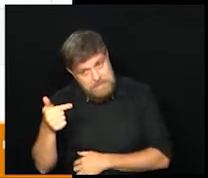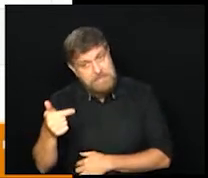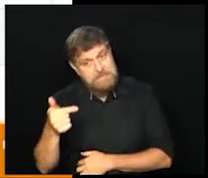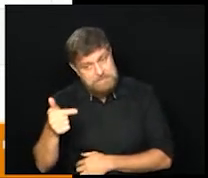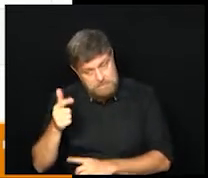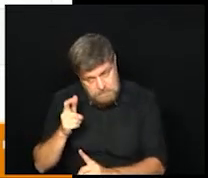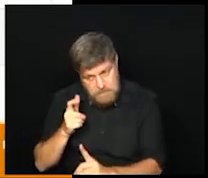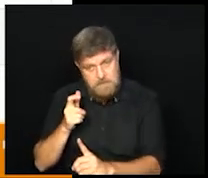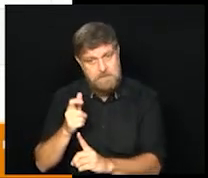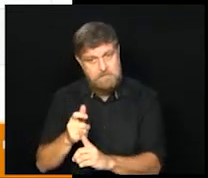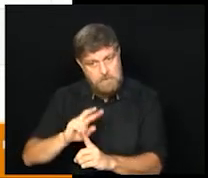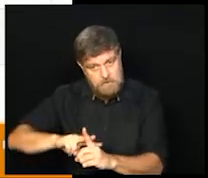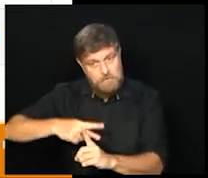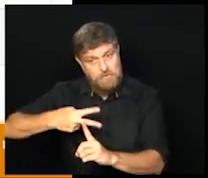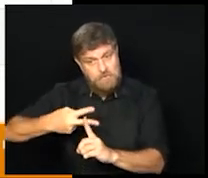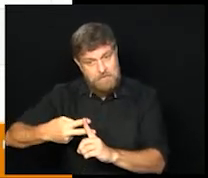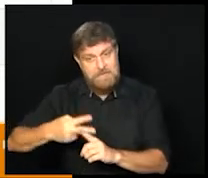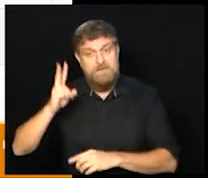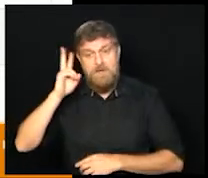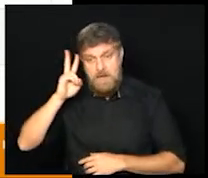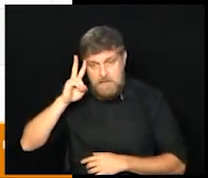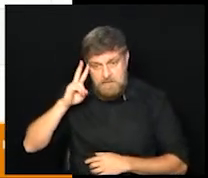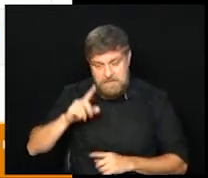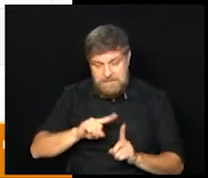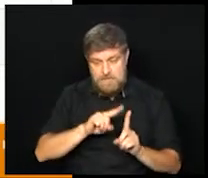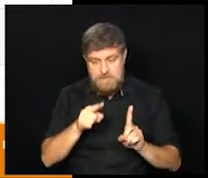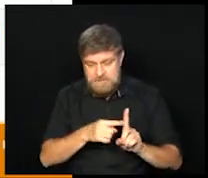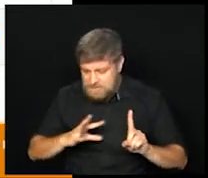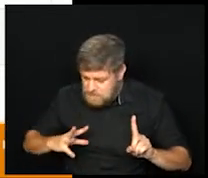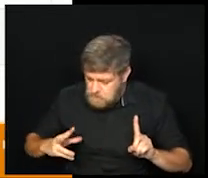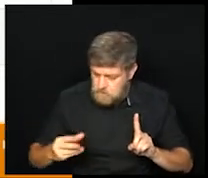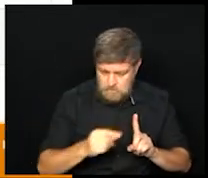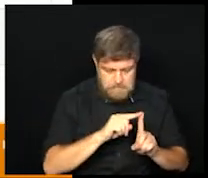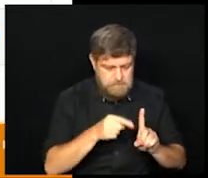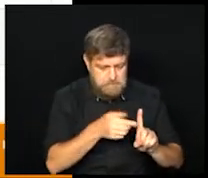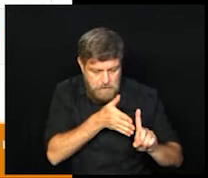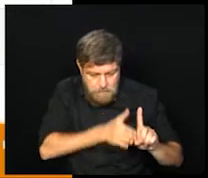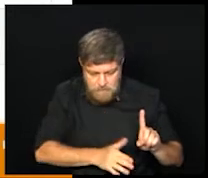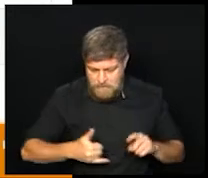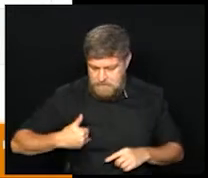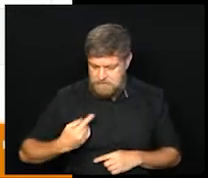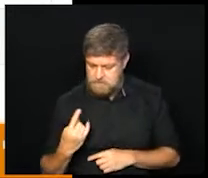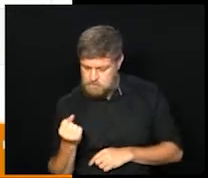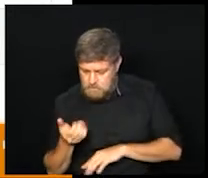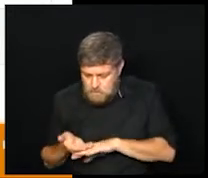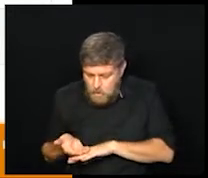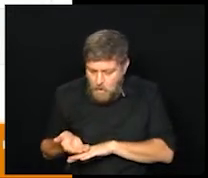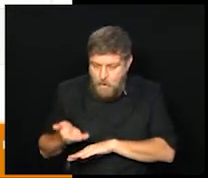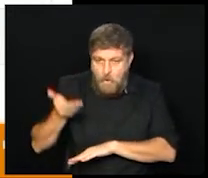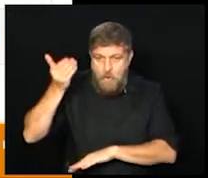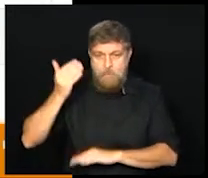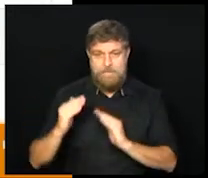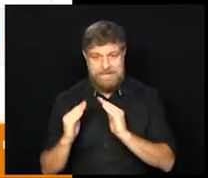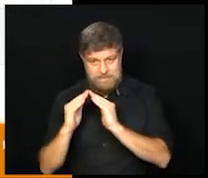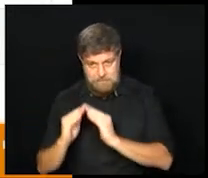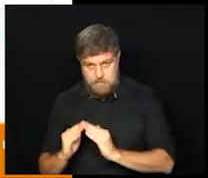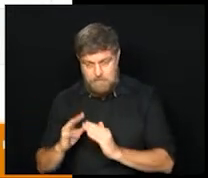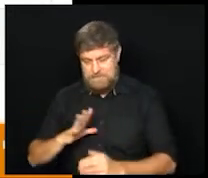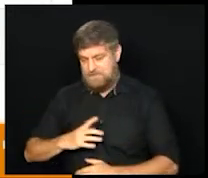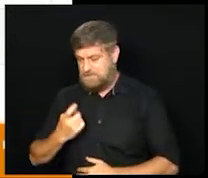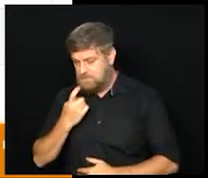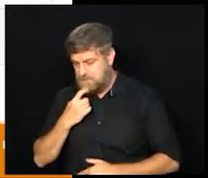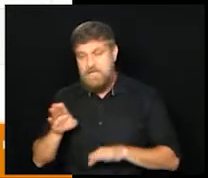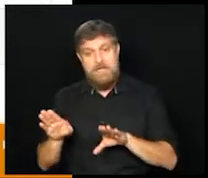segunda dose. Lembrando que todas as gestantes e puérperas com 18 anos ou mais, moradoras de Campinas,